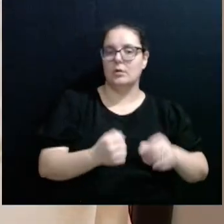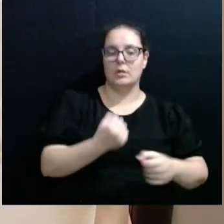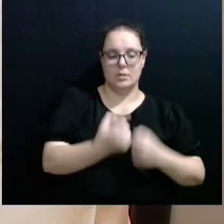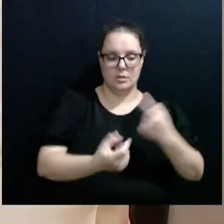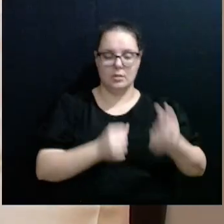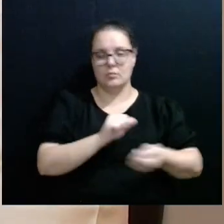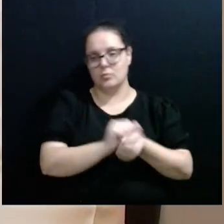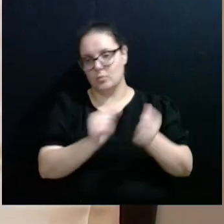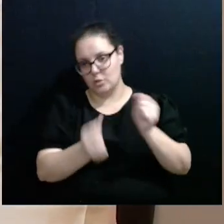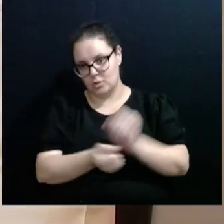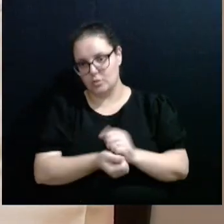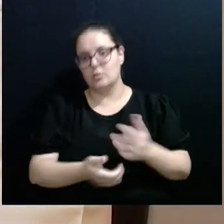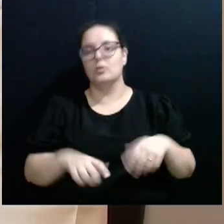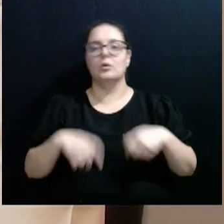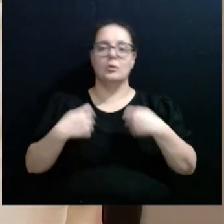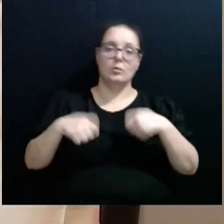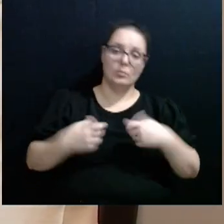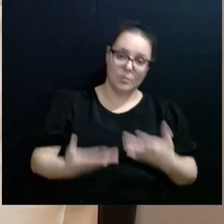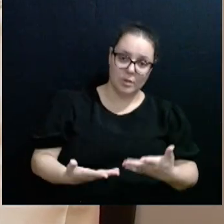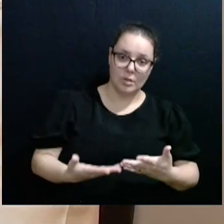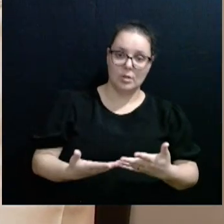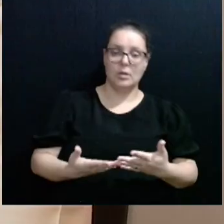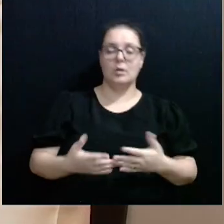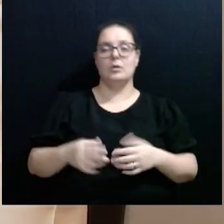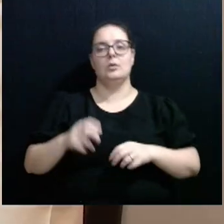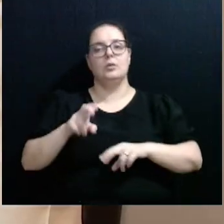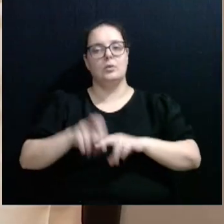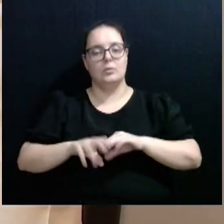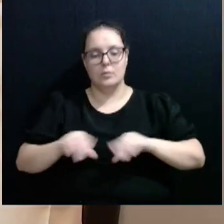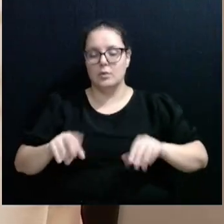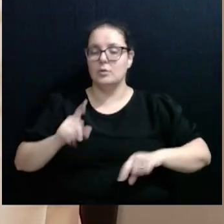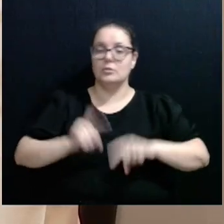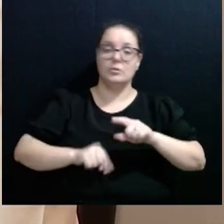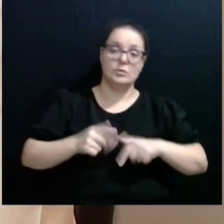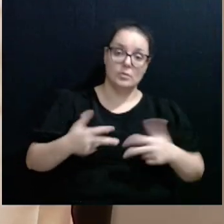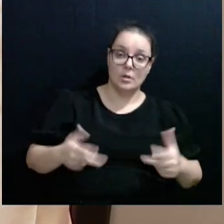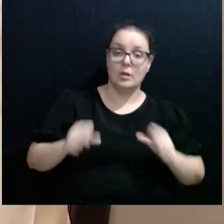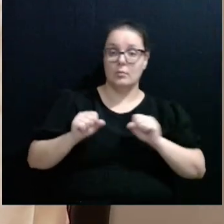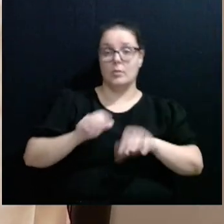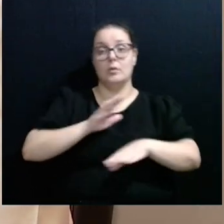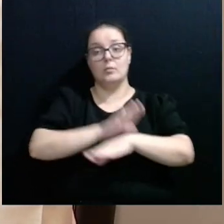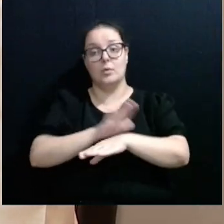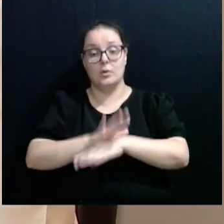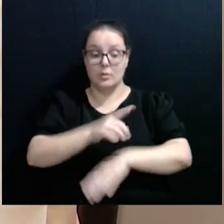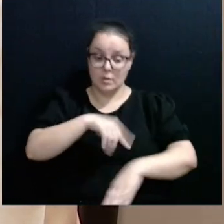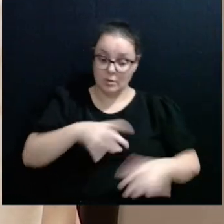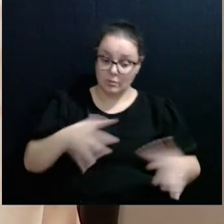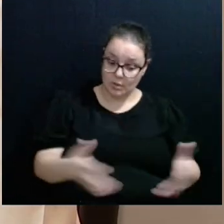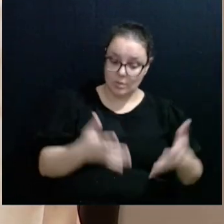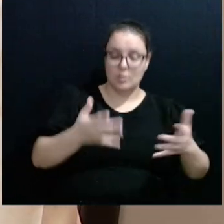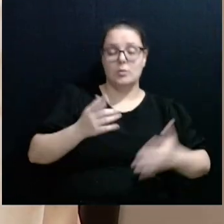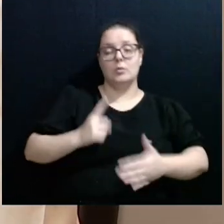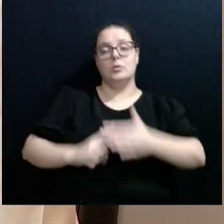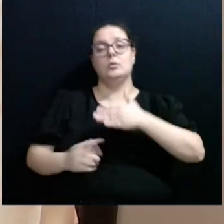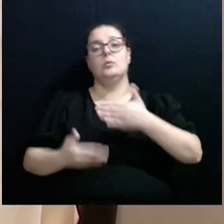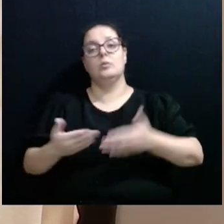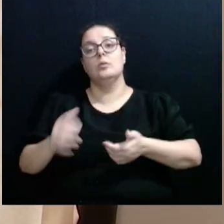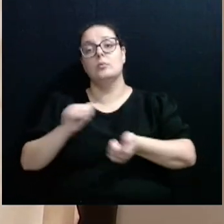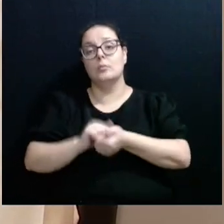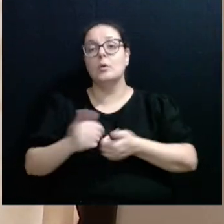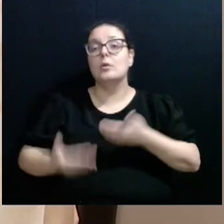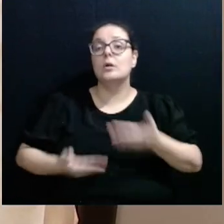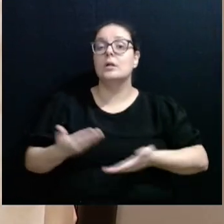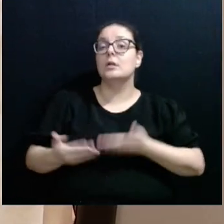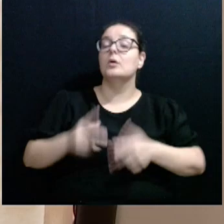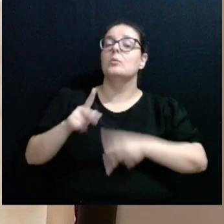eles precisam de mobiliário, de equipamento, para poder ajudar eles a ofertar uma melhor qualidade de serviço para a população